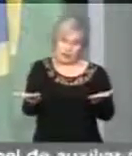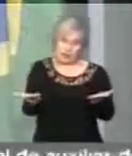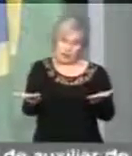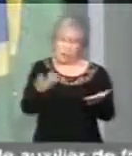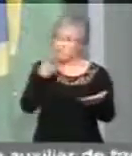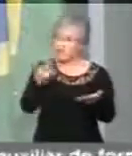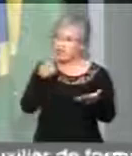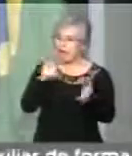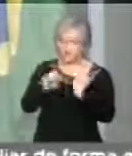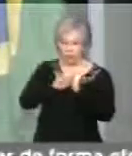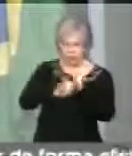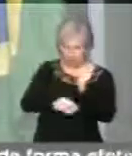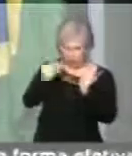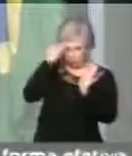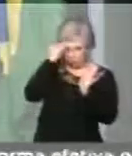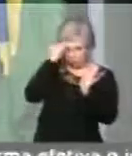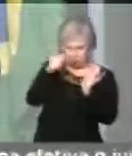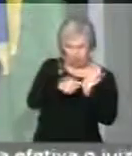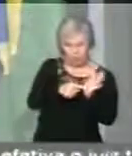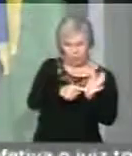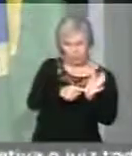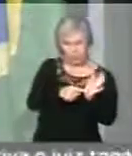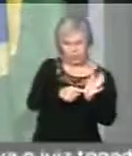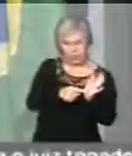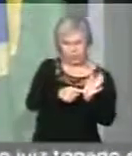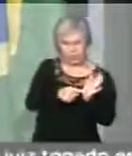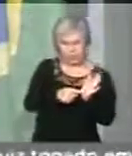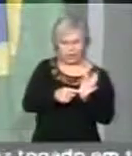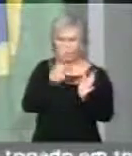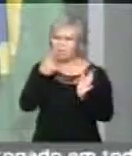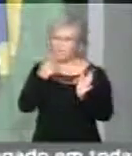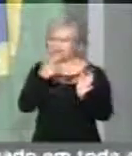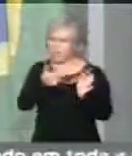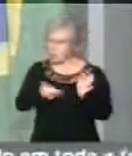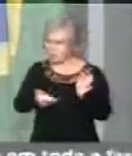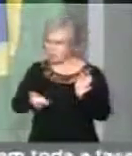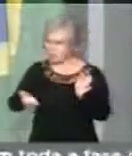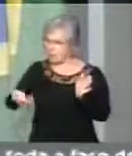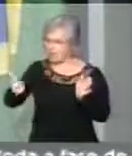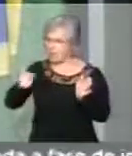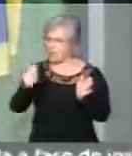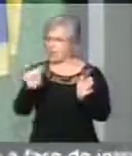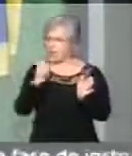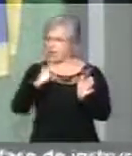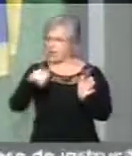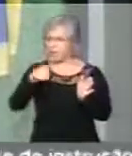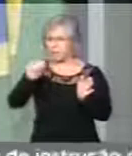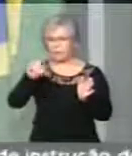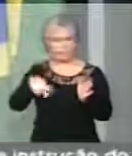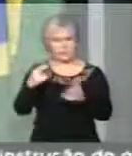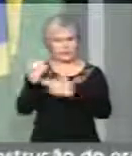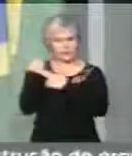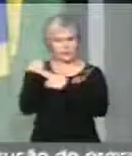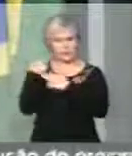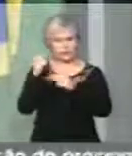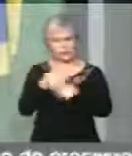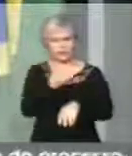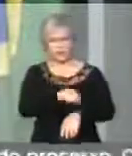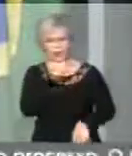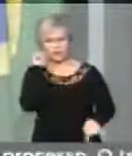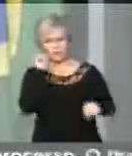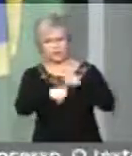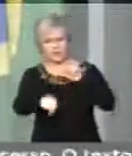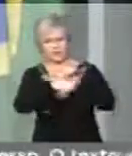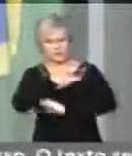Estatuto ou apenas dizer que as armas é que são responsáveis pela quantidade de homicídios que ocorrem